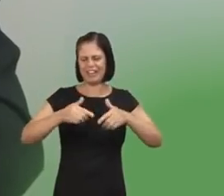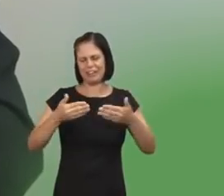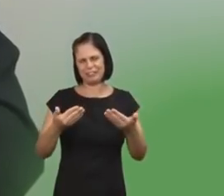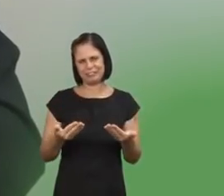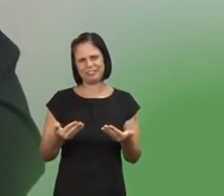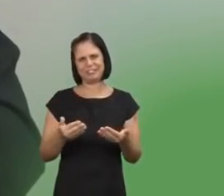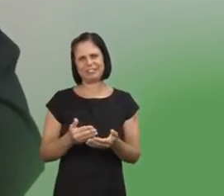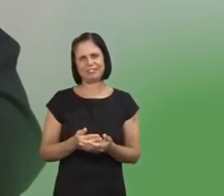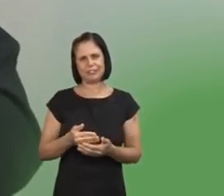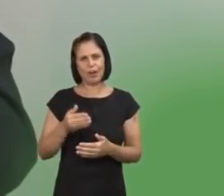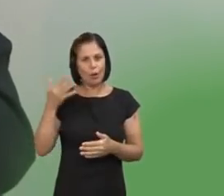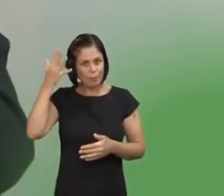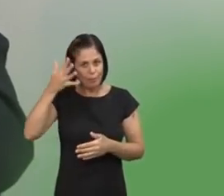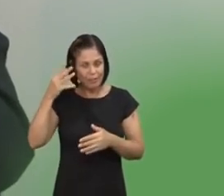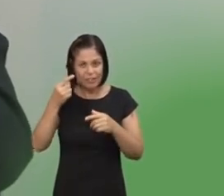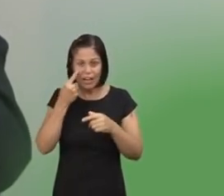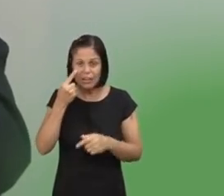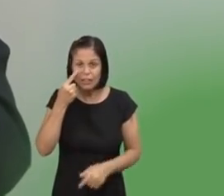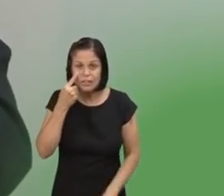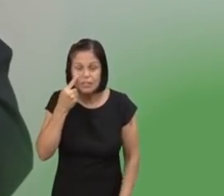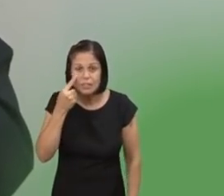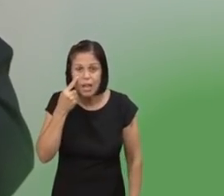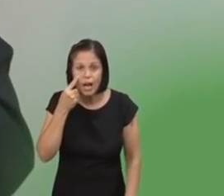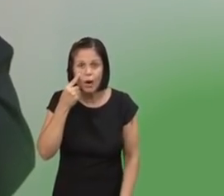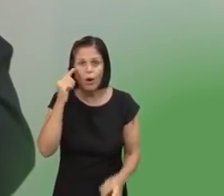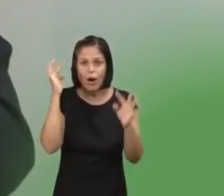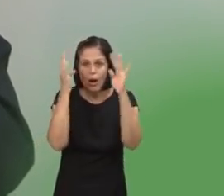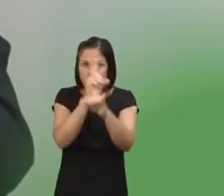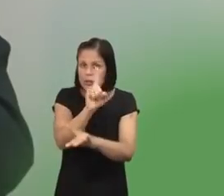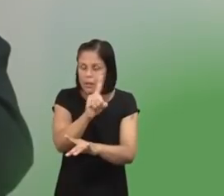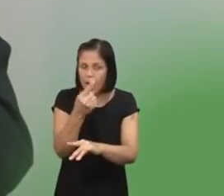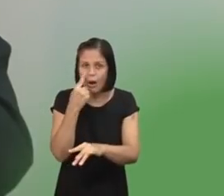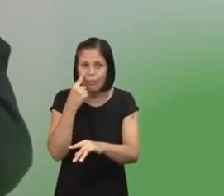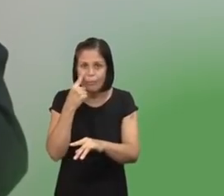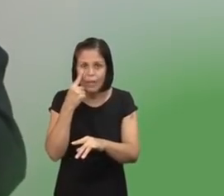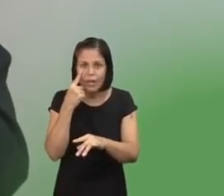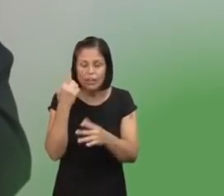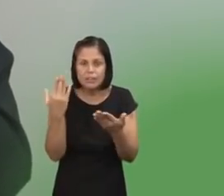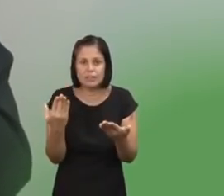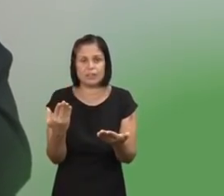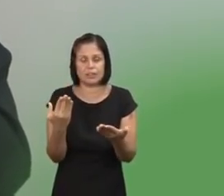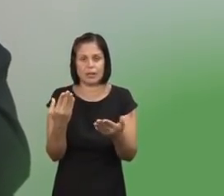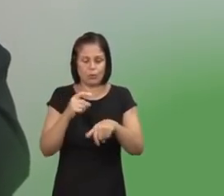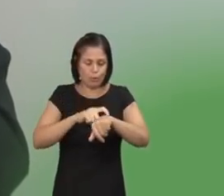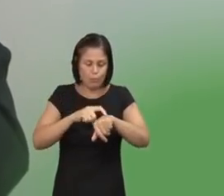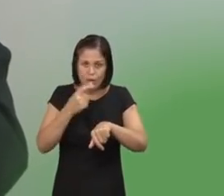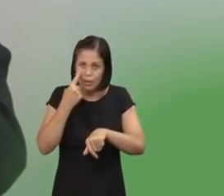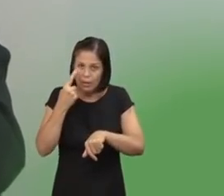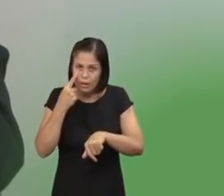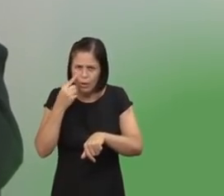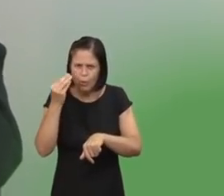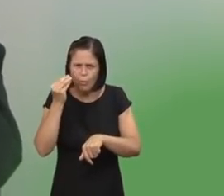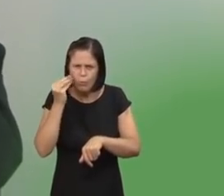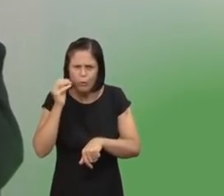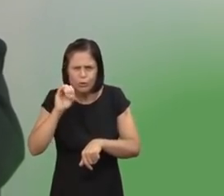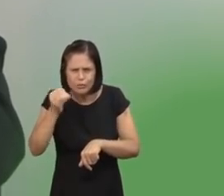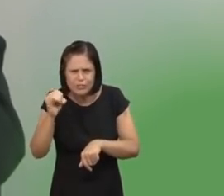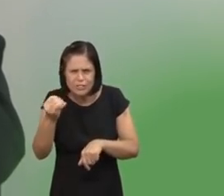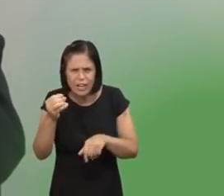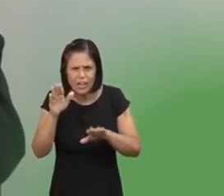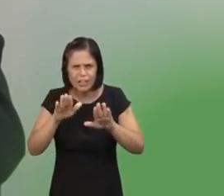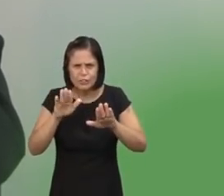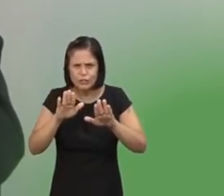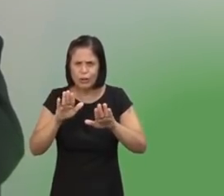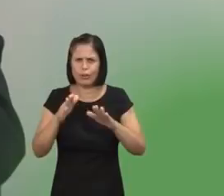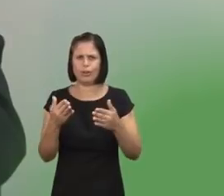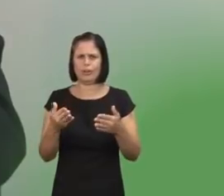uma mensagem de alerta, de atenção para a igreja, para todos aqueles que tiverem a oportunidade de ter